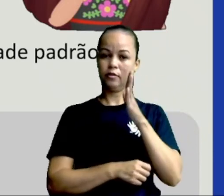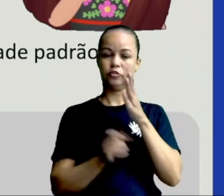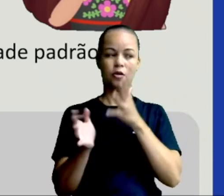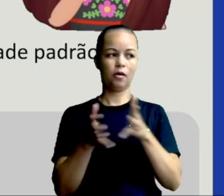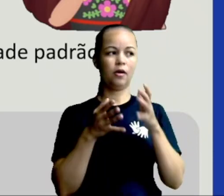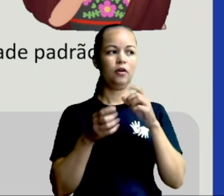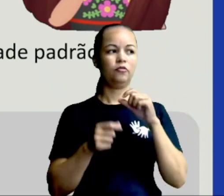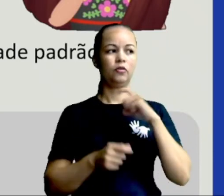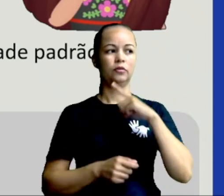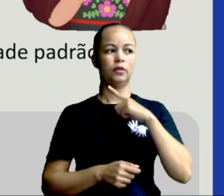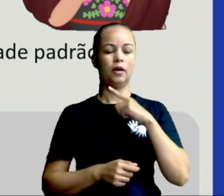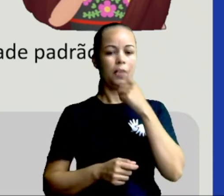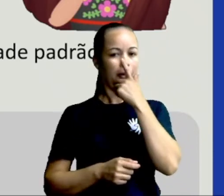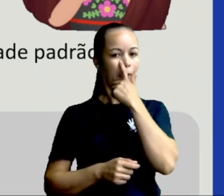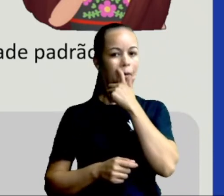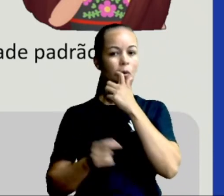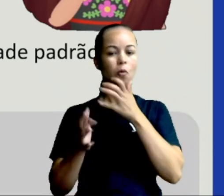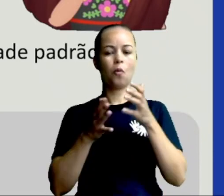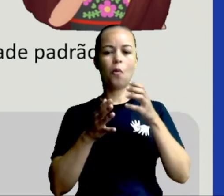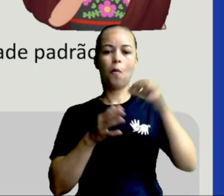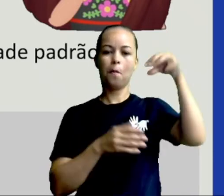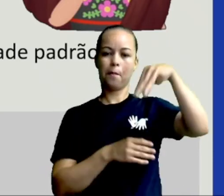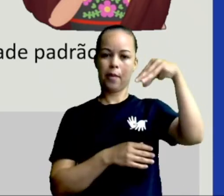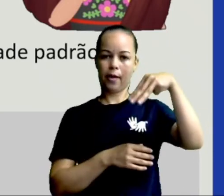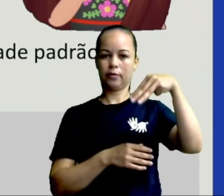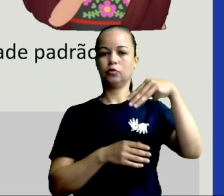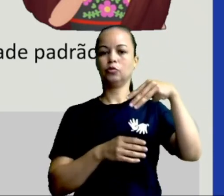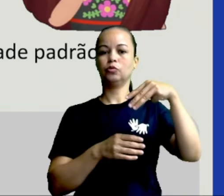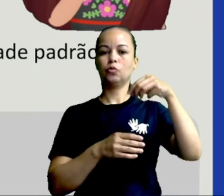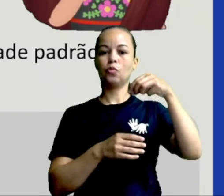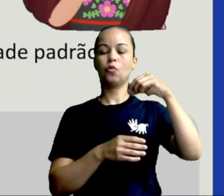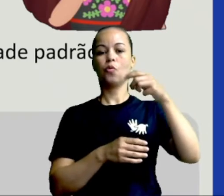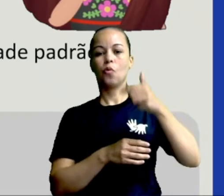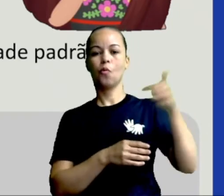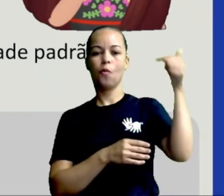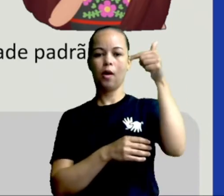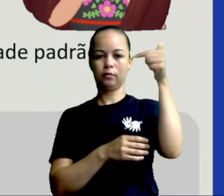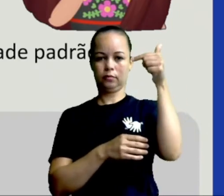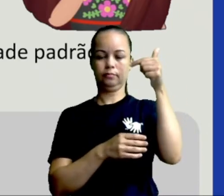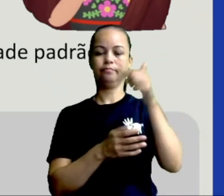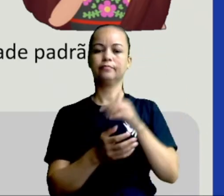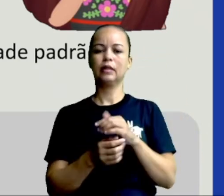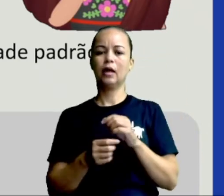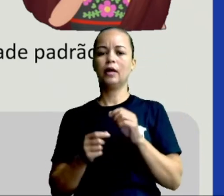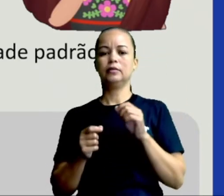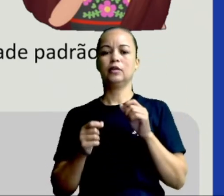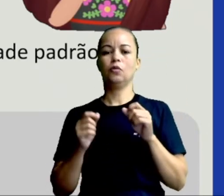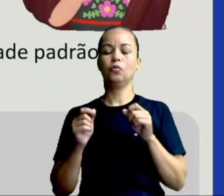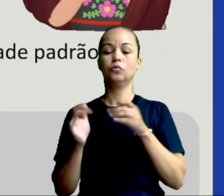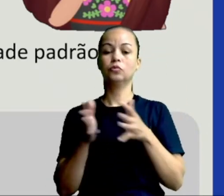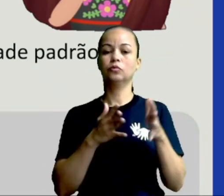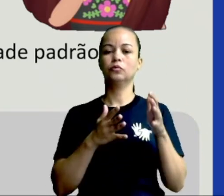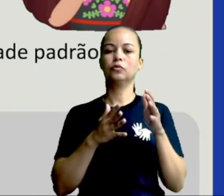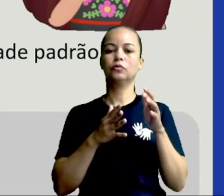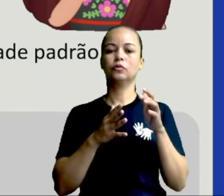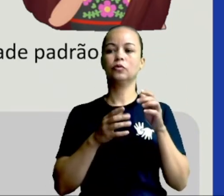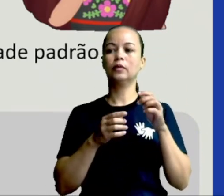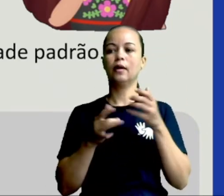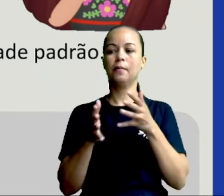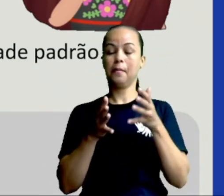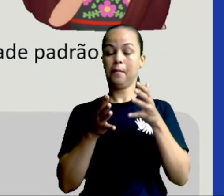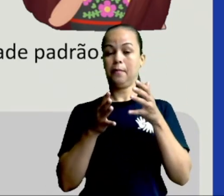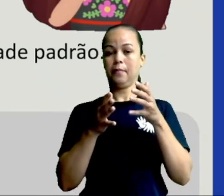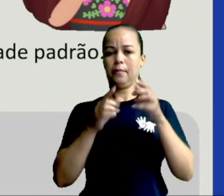metro quadrado. Então, a área da superfície é de 1 metro quadrado. Toda medida é constituída de um número e de uma unidade